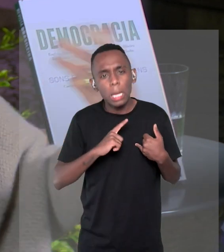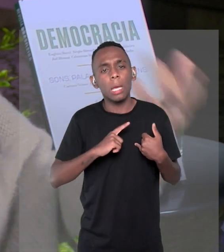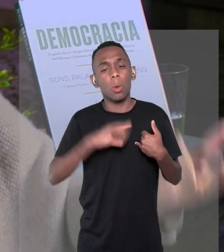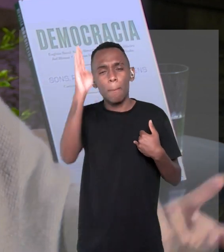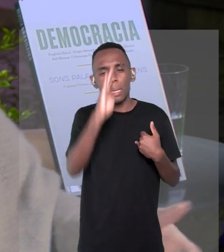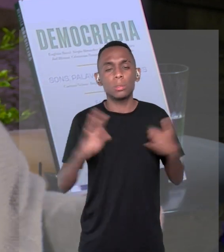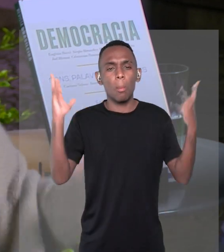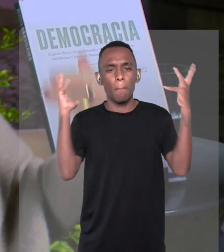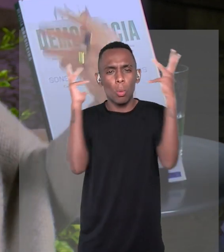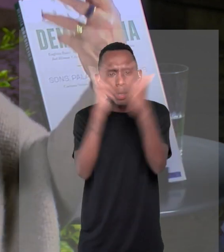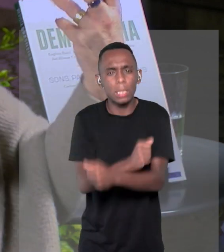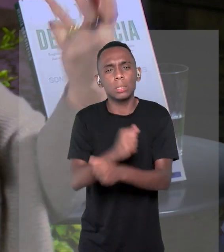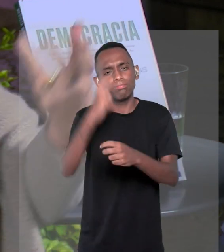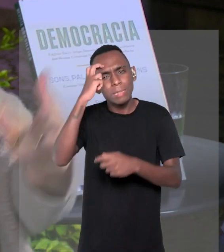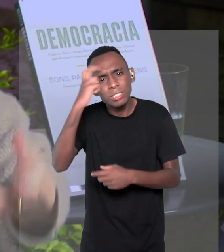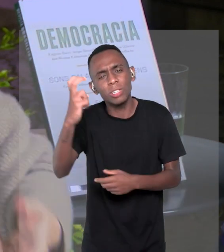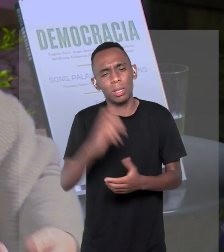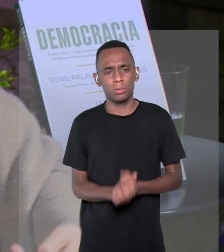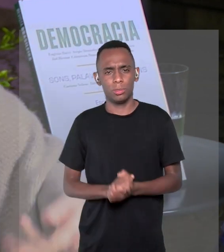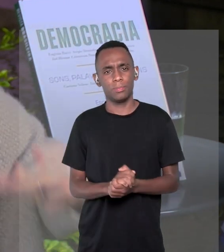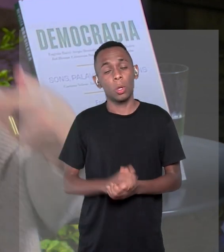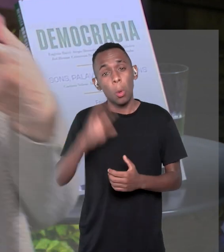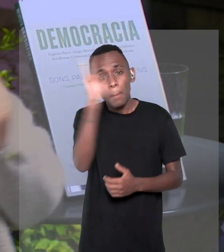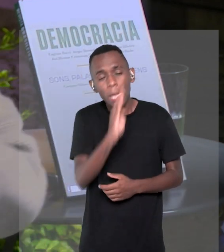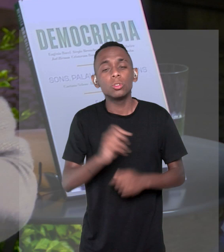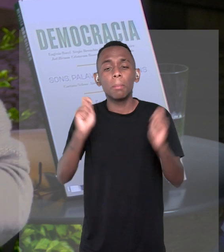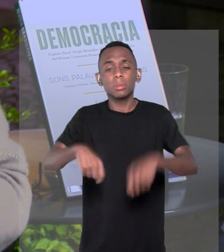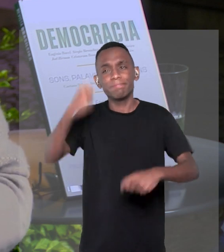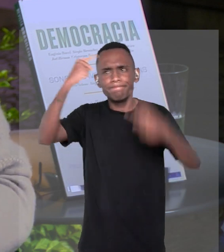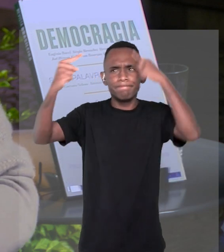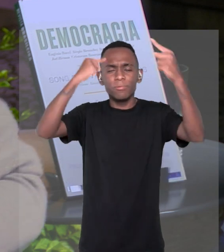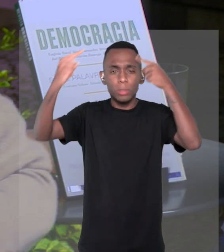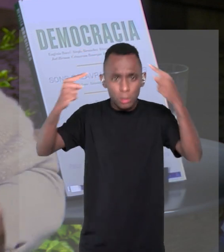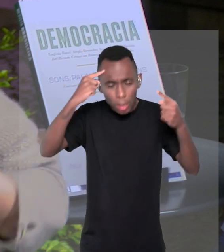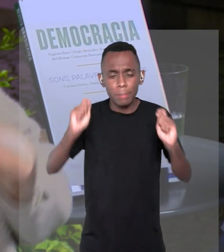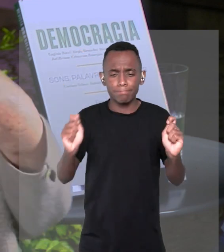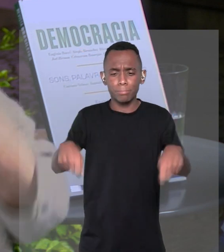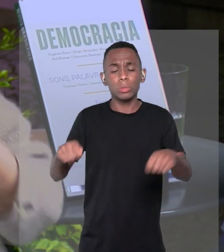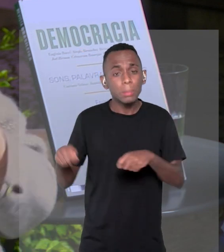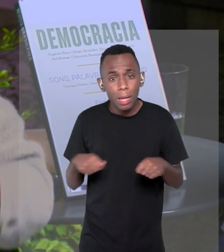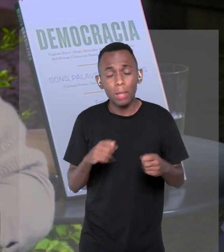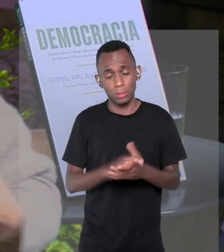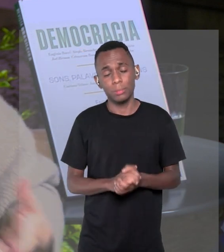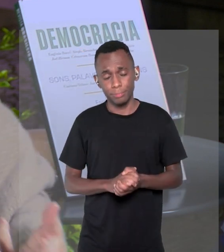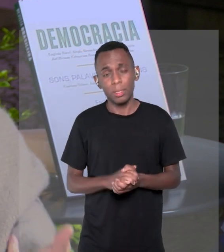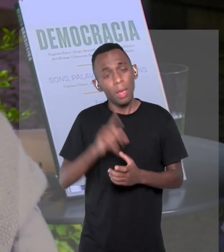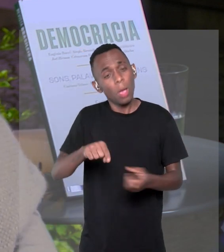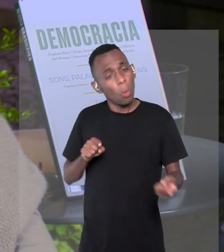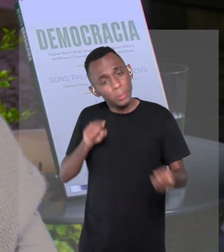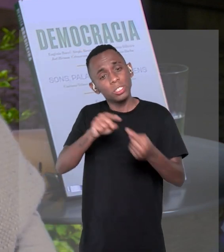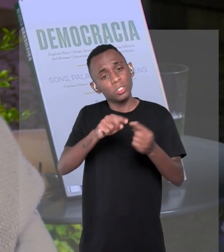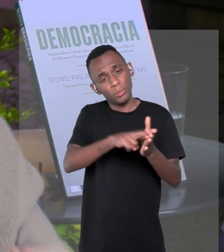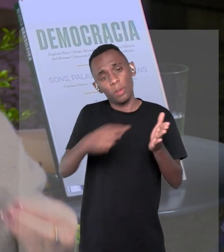o Brasil que é inteligente, o Brasil que é criativo, que é competente. Então, isso é a ideia da